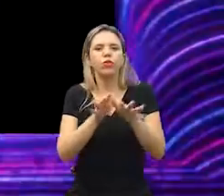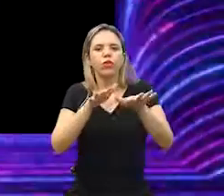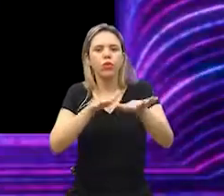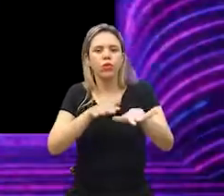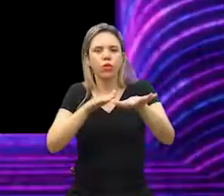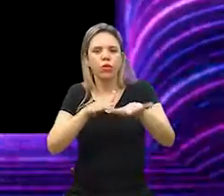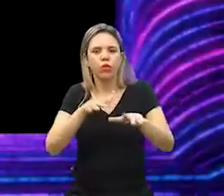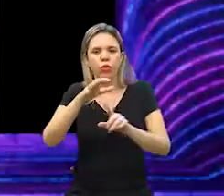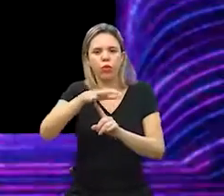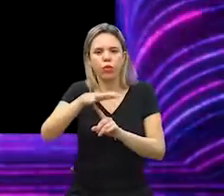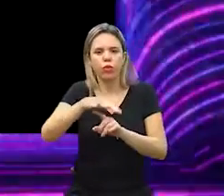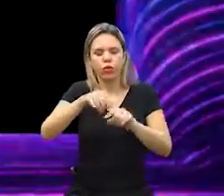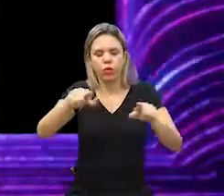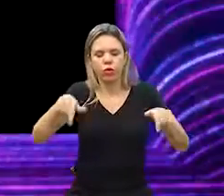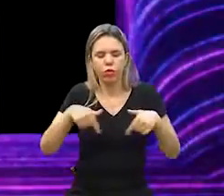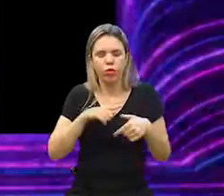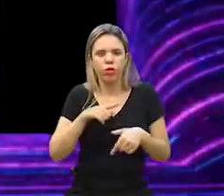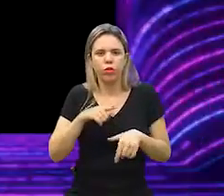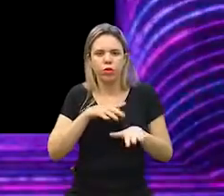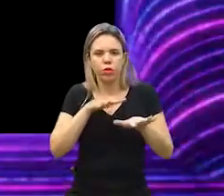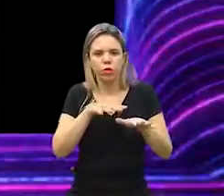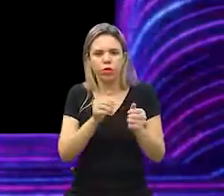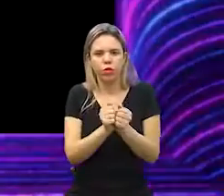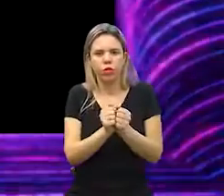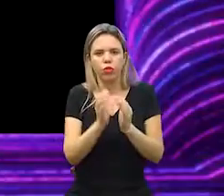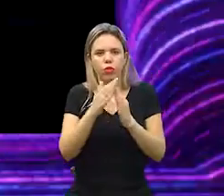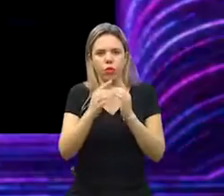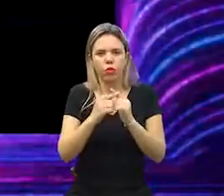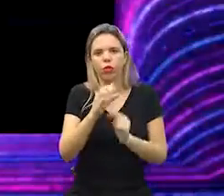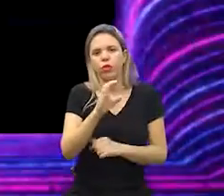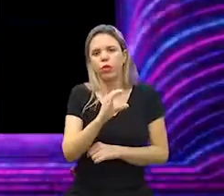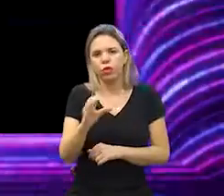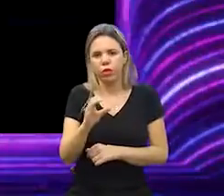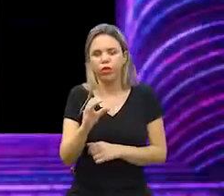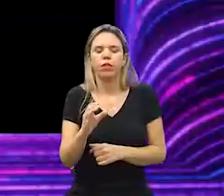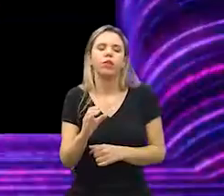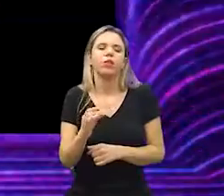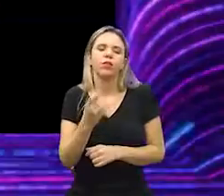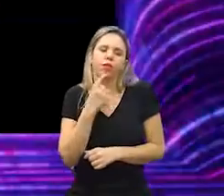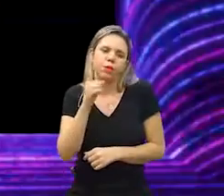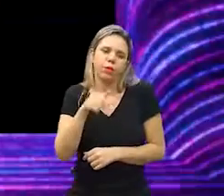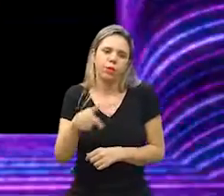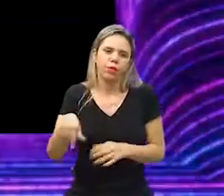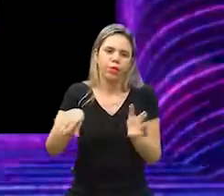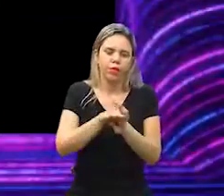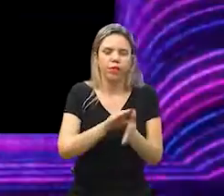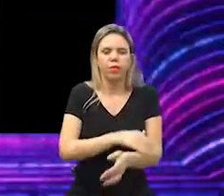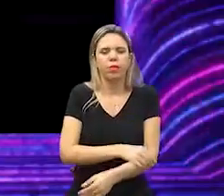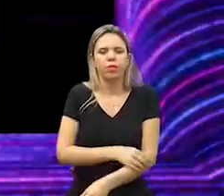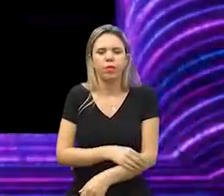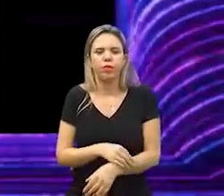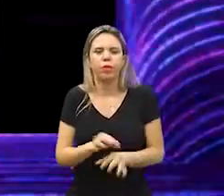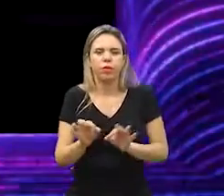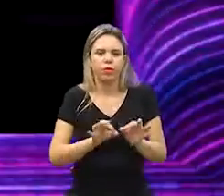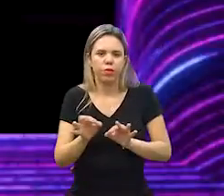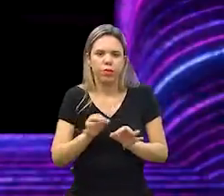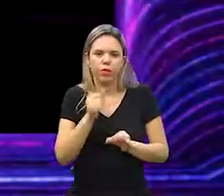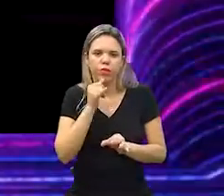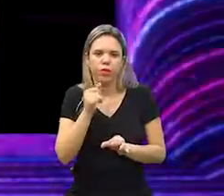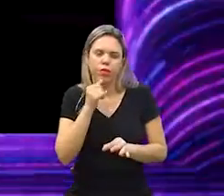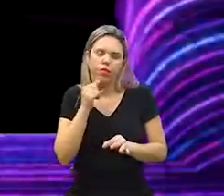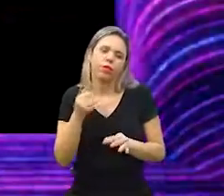Largo de Santa Cruz e ela se casa com esse espião na Capelinha de Santa Cruz de Campinas. E daí eles vão aí eles refazem lá